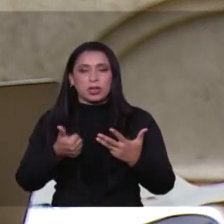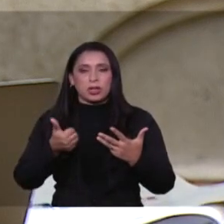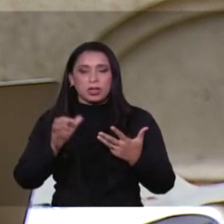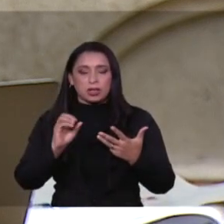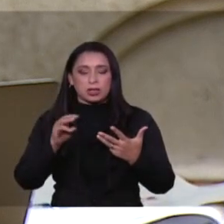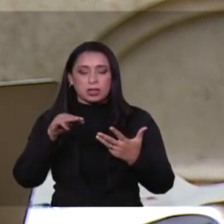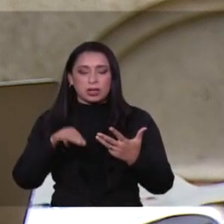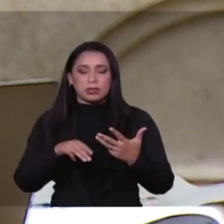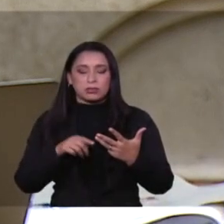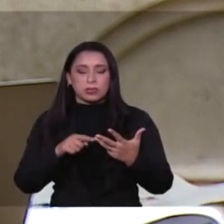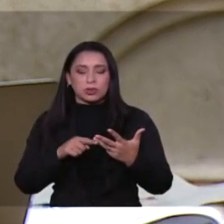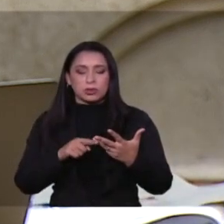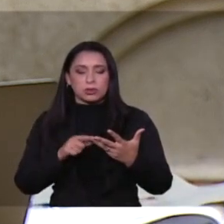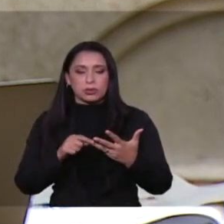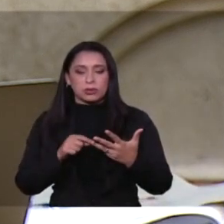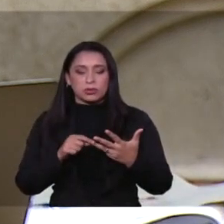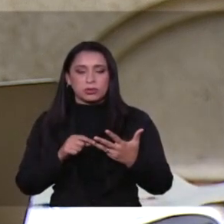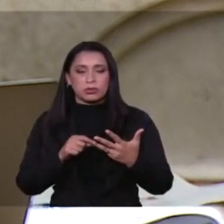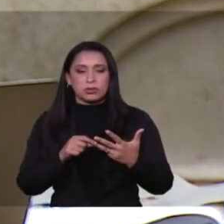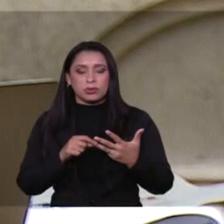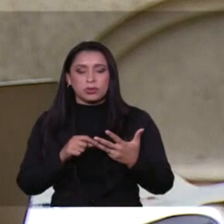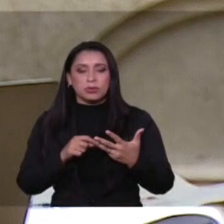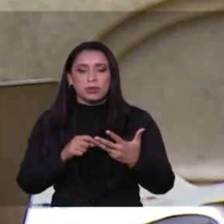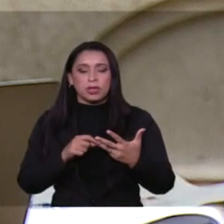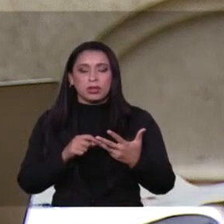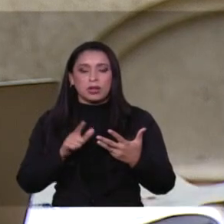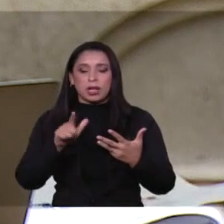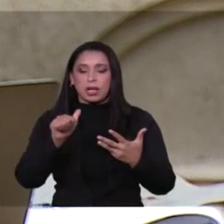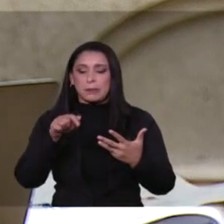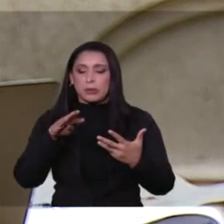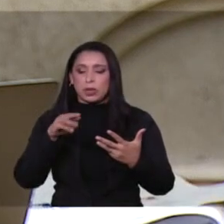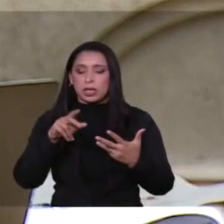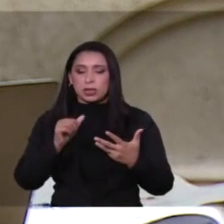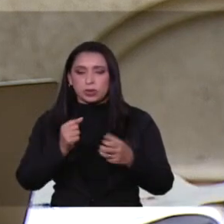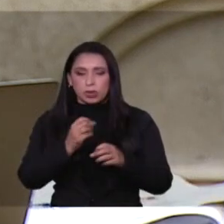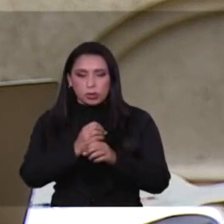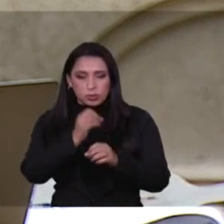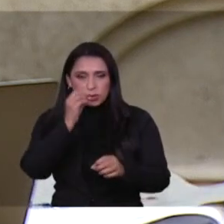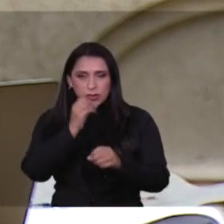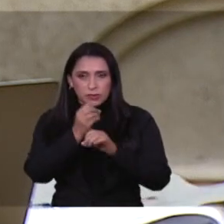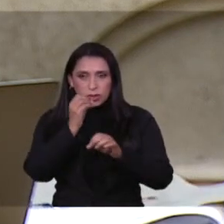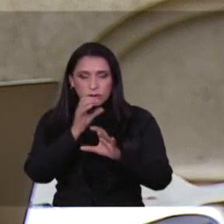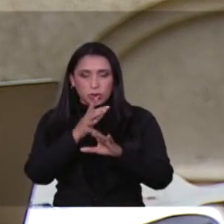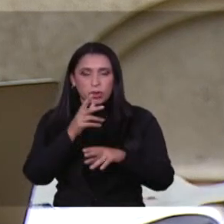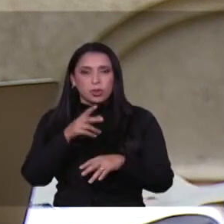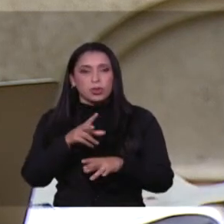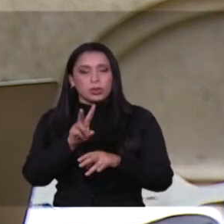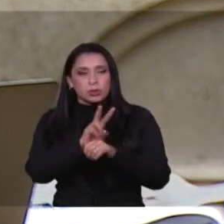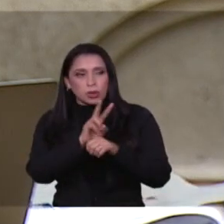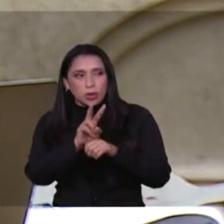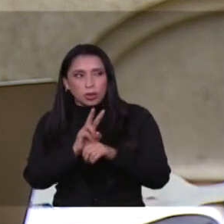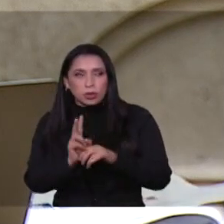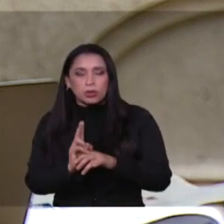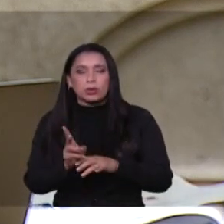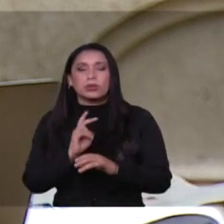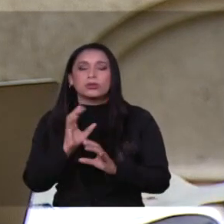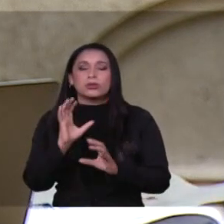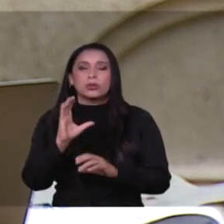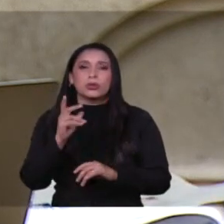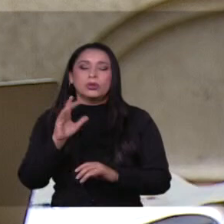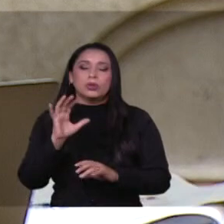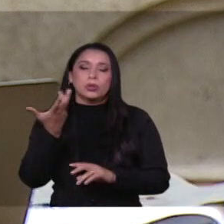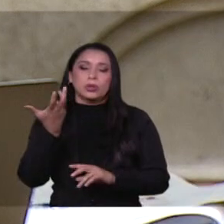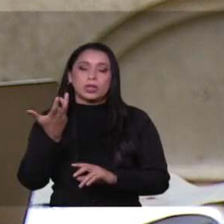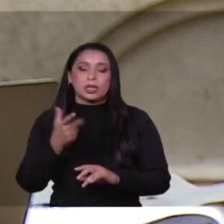10 minutos para o laboratório do Observatório do Clima. Há